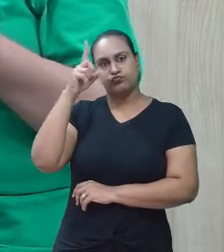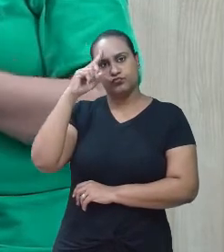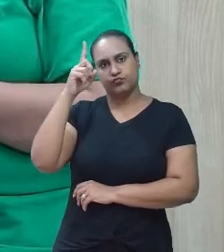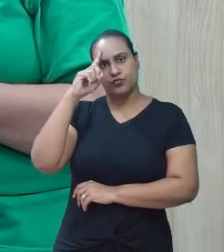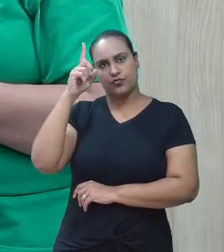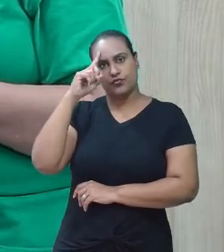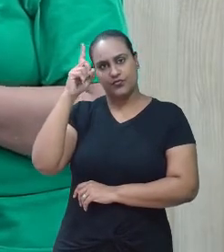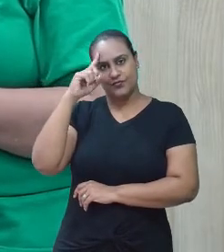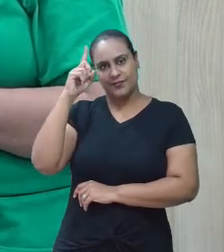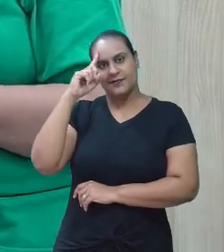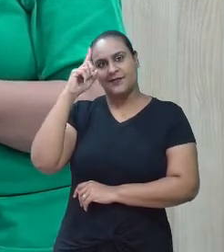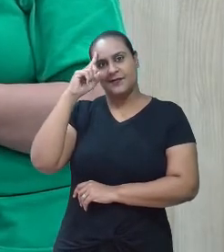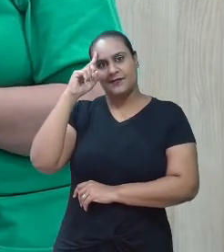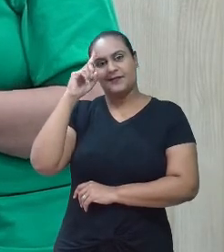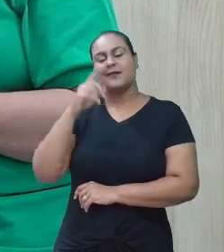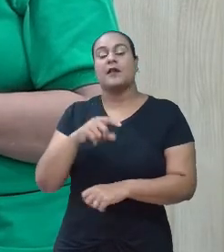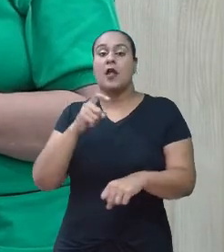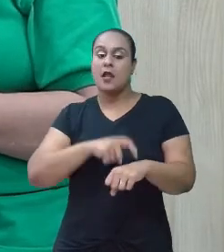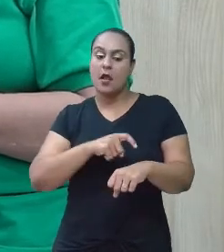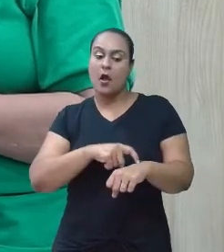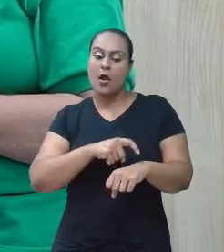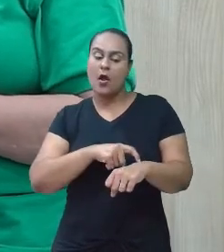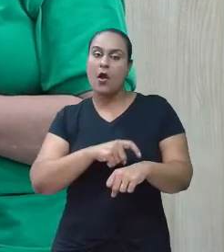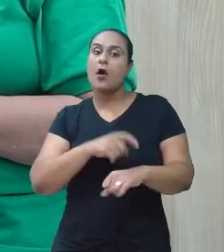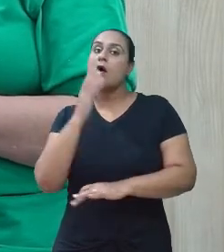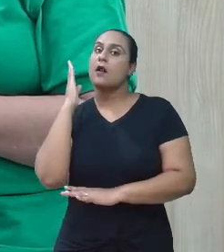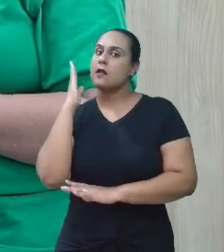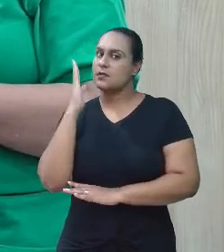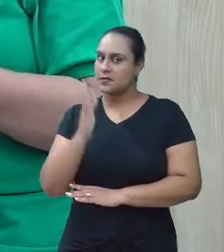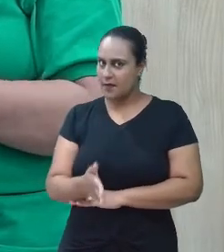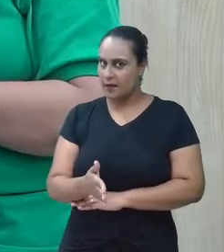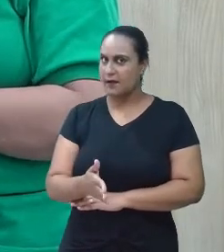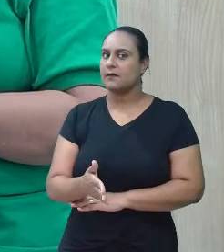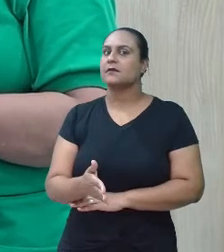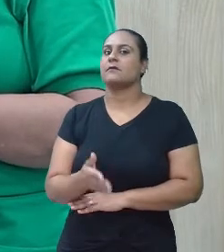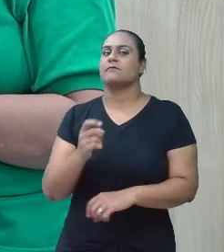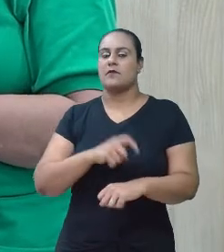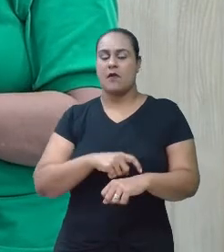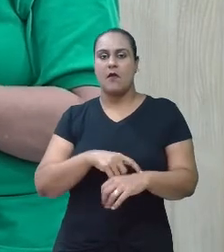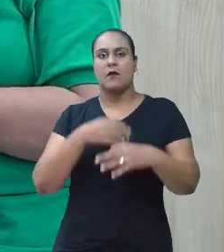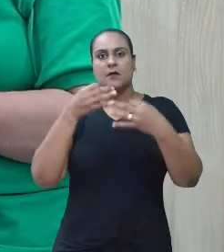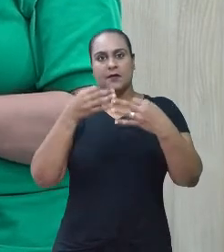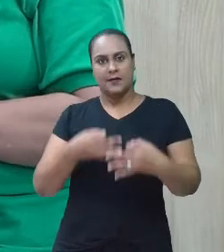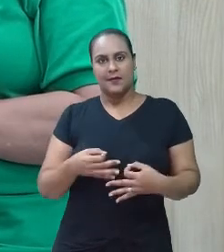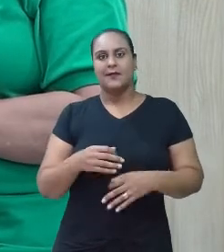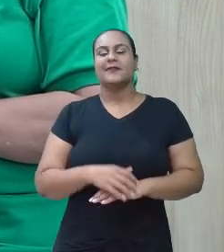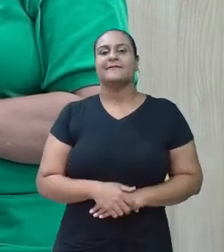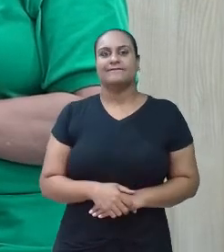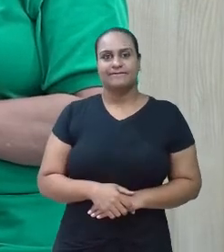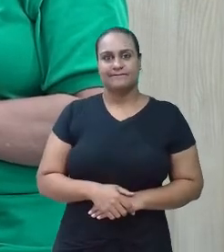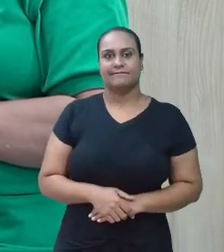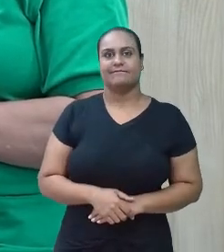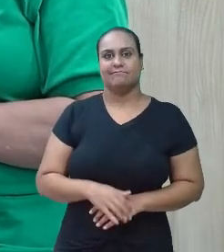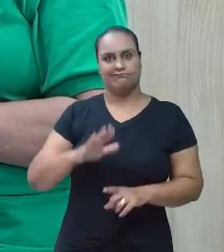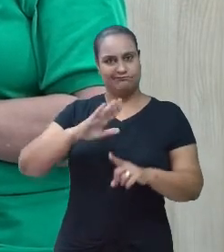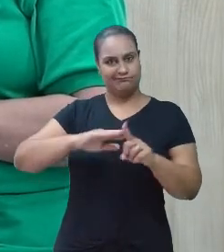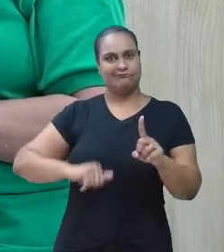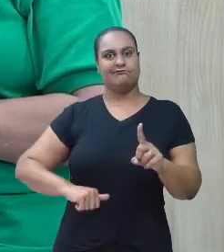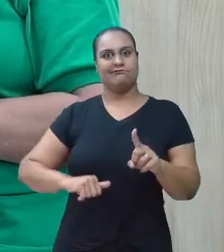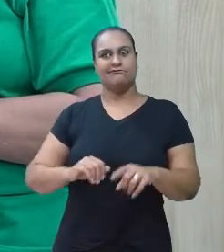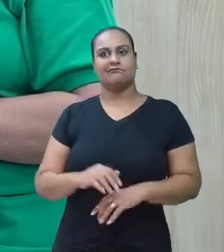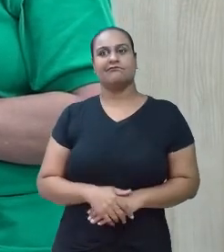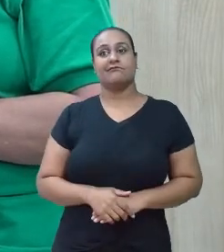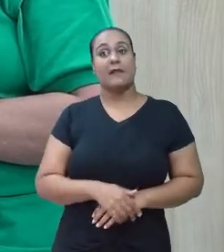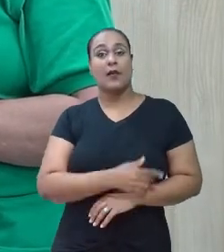assim, administrar o horário que vai tomar, né, o período que vai tomar. Então, essa seria uma desvantagem. Uma